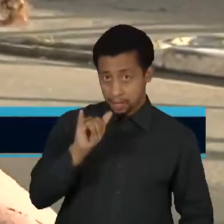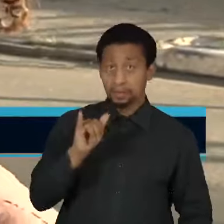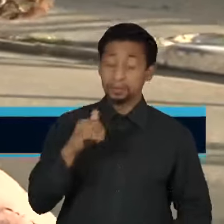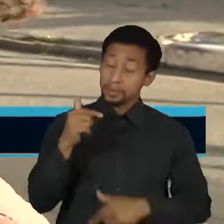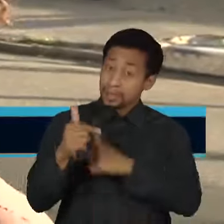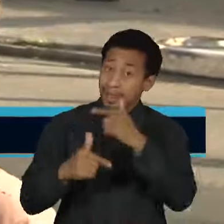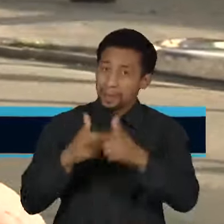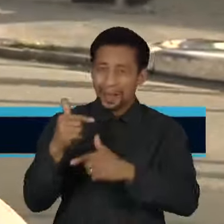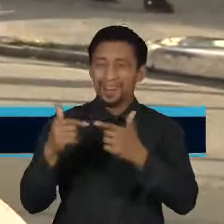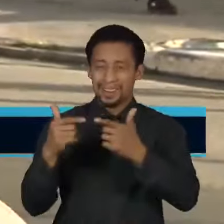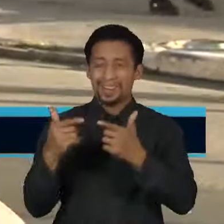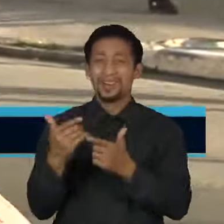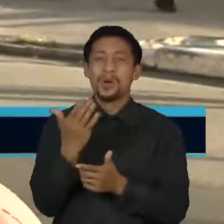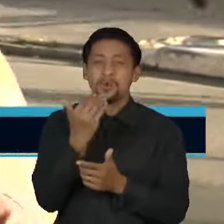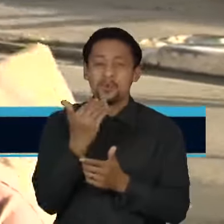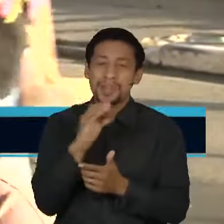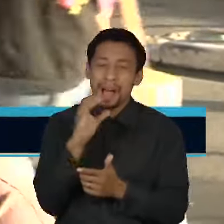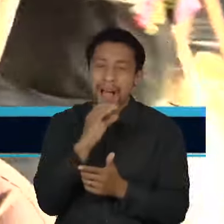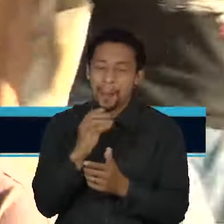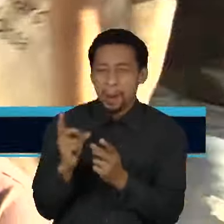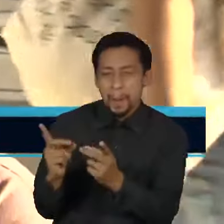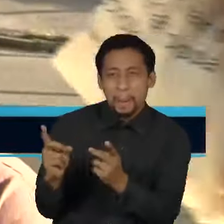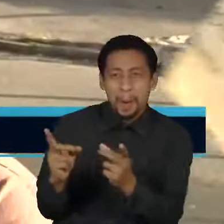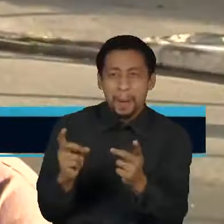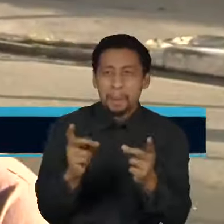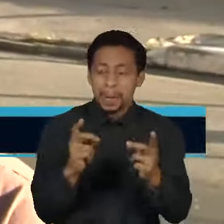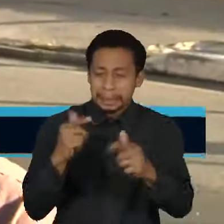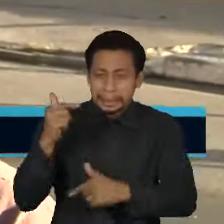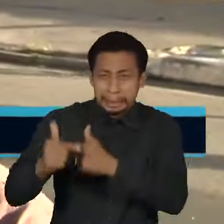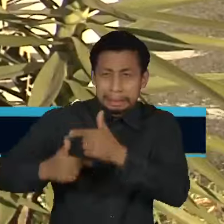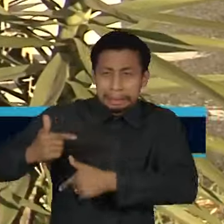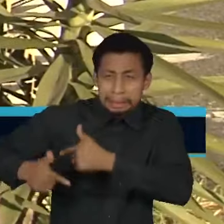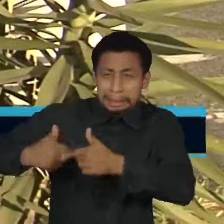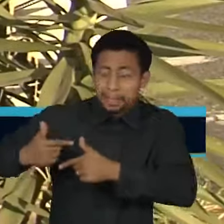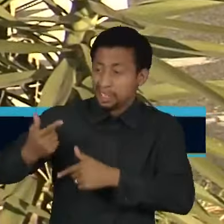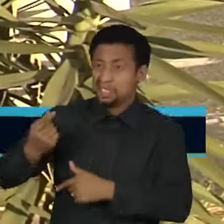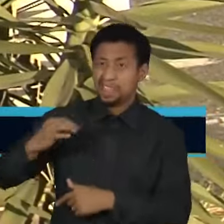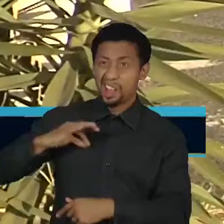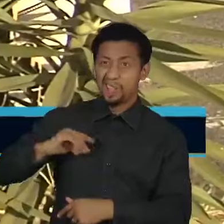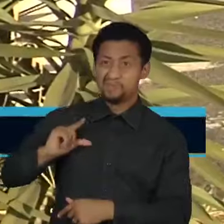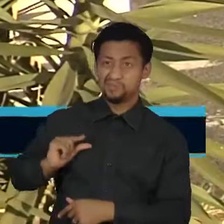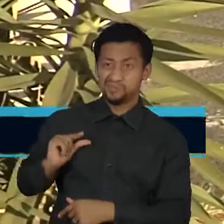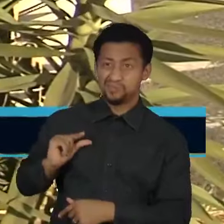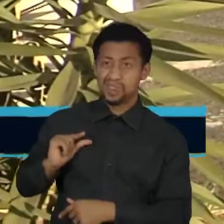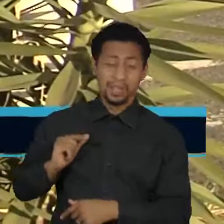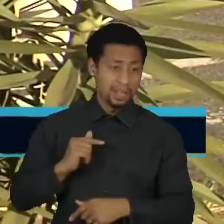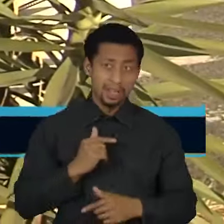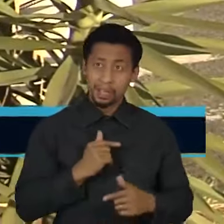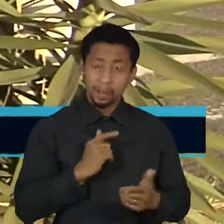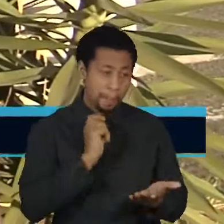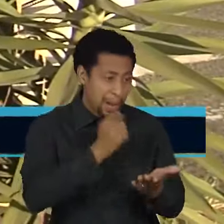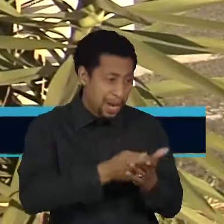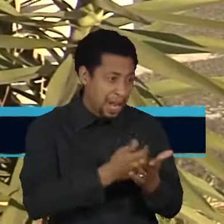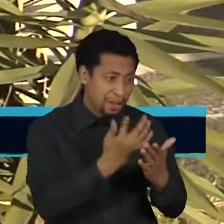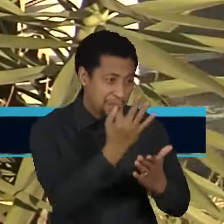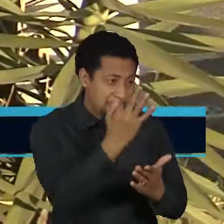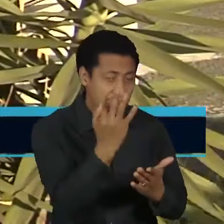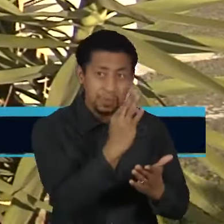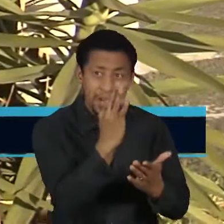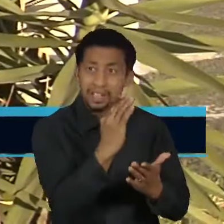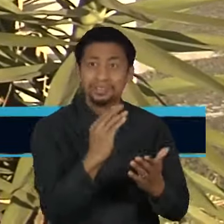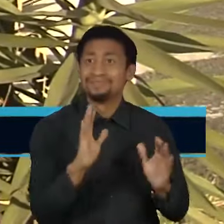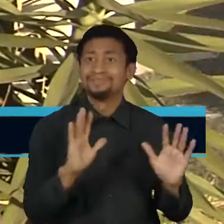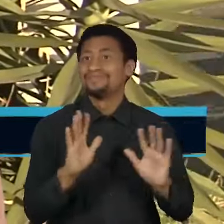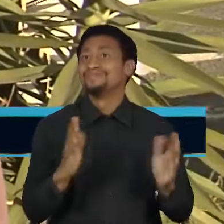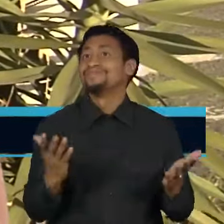e não tem tempo nem dinheiro para investir numa faculdade. Eu trabalho em escala 6x1,